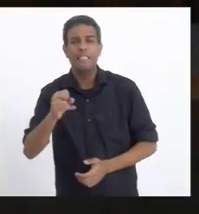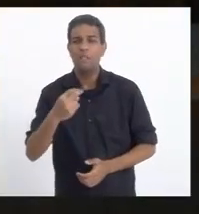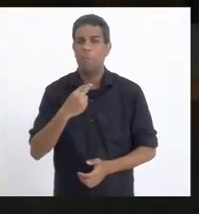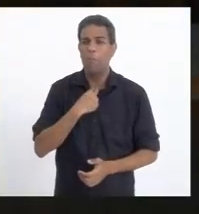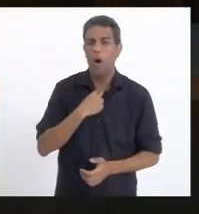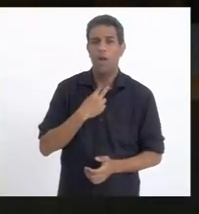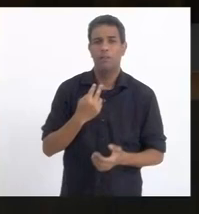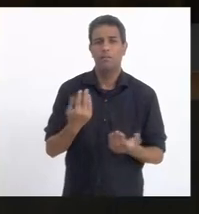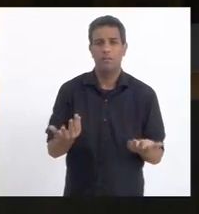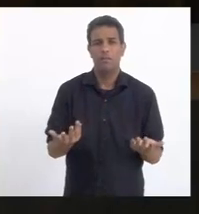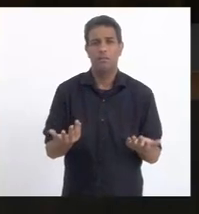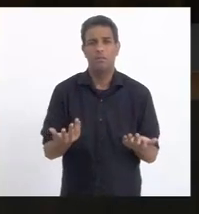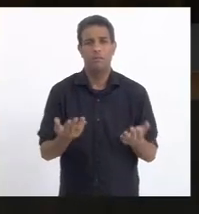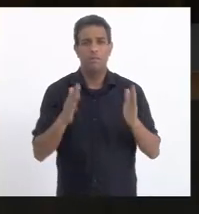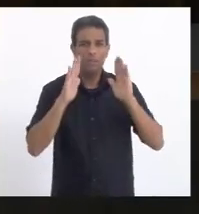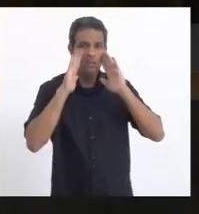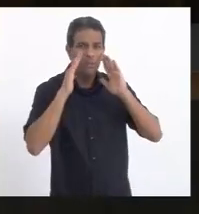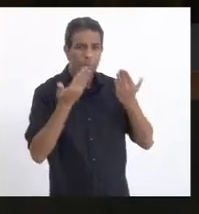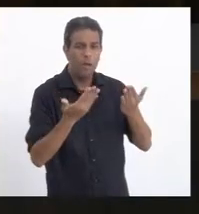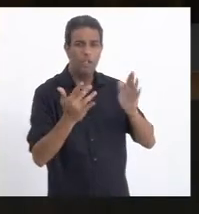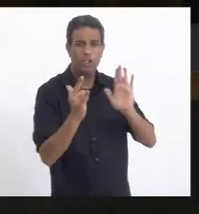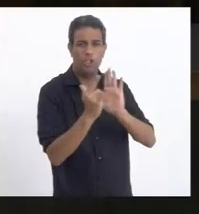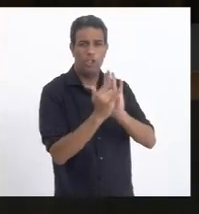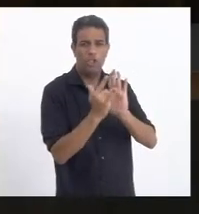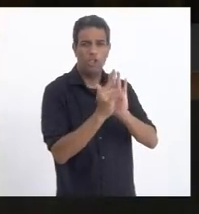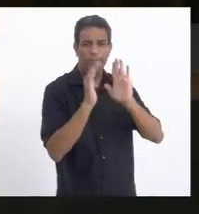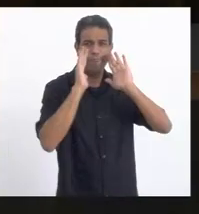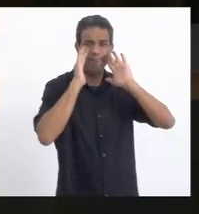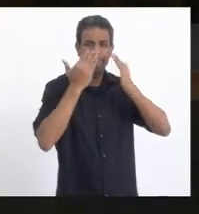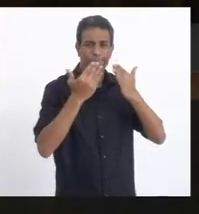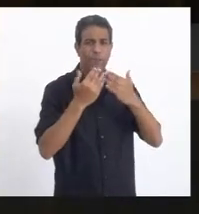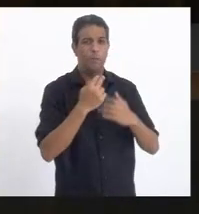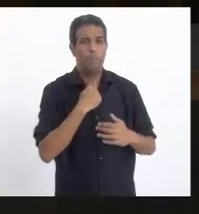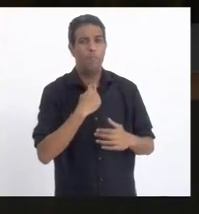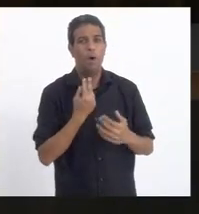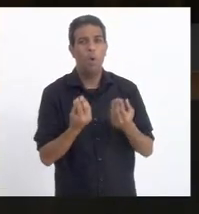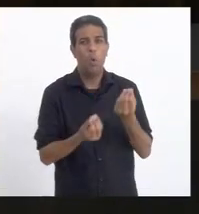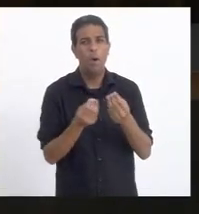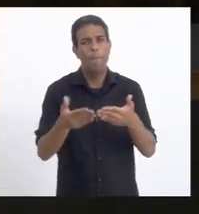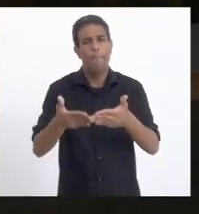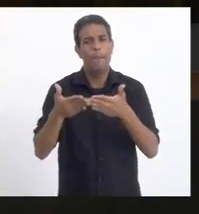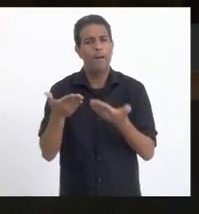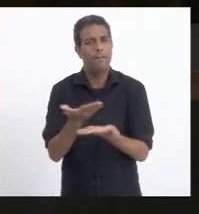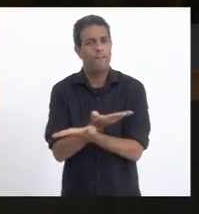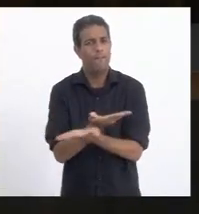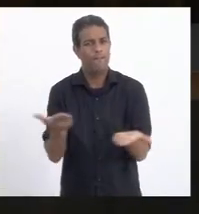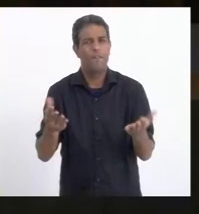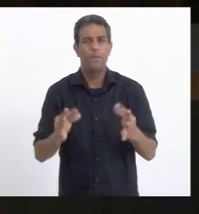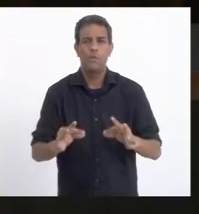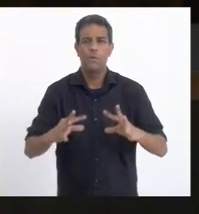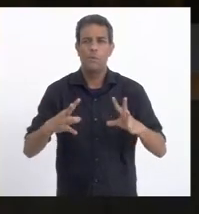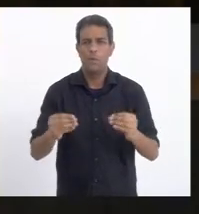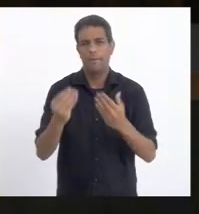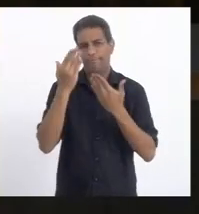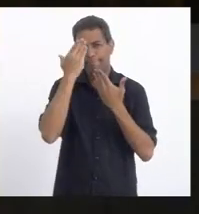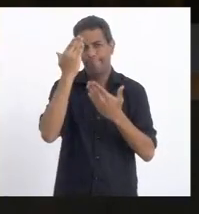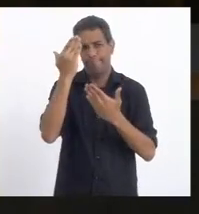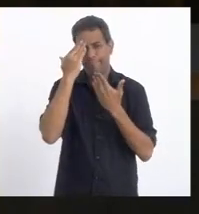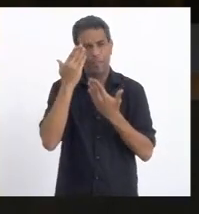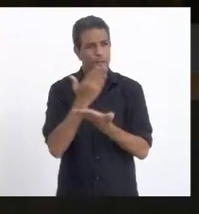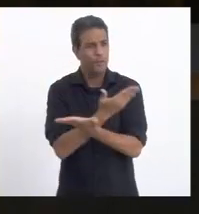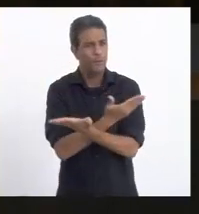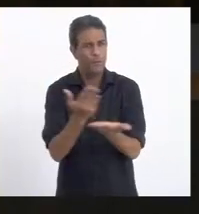pode ser pelo regime então não pode ir por favor com todo respeito